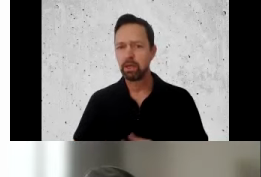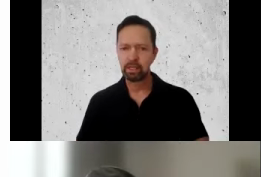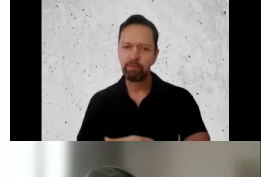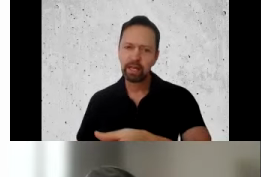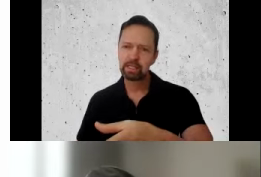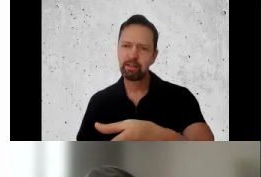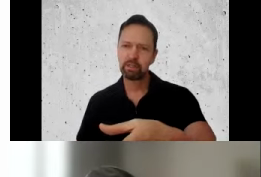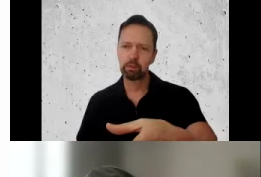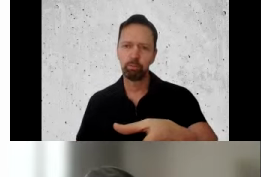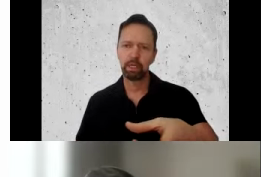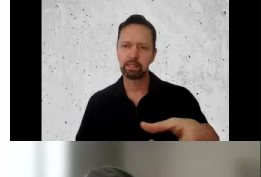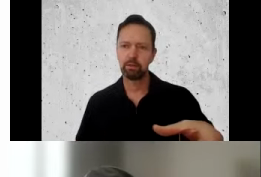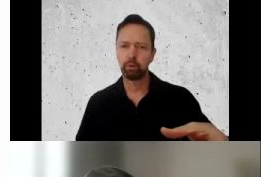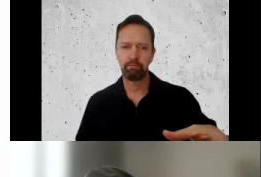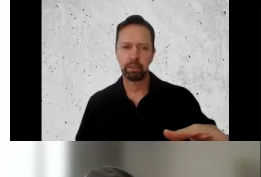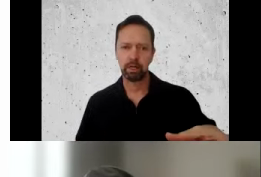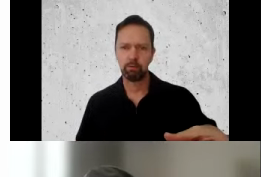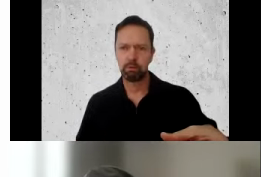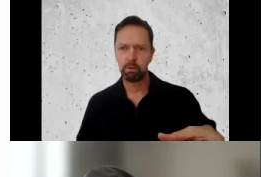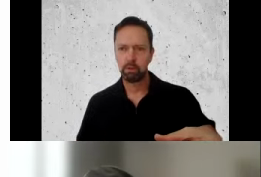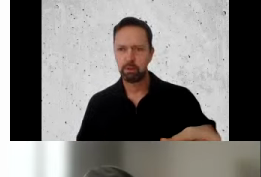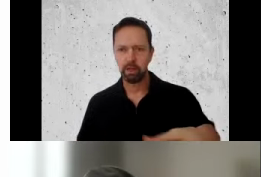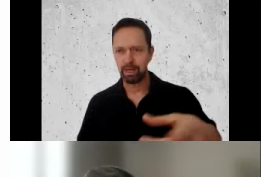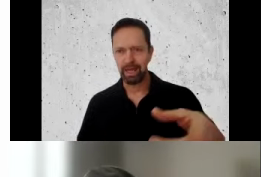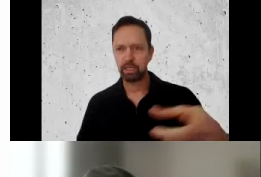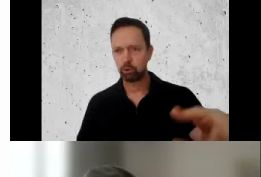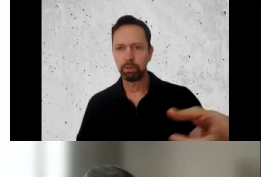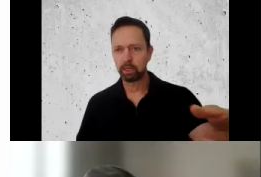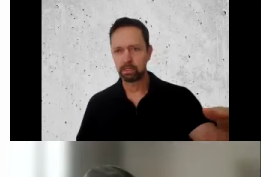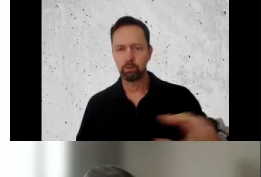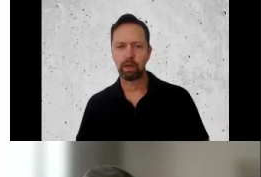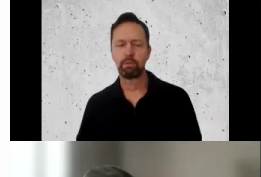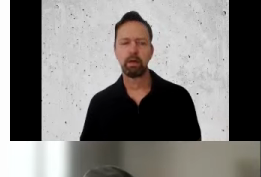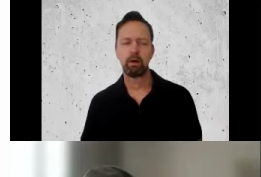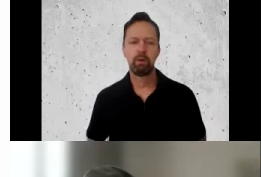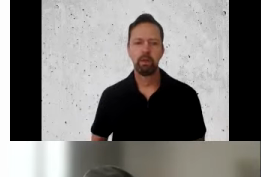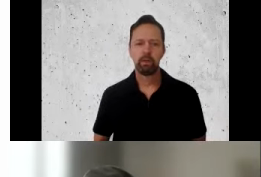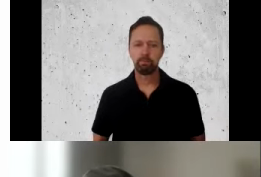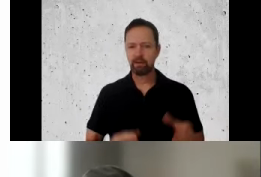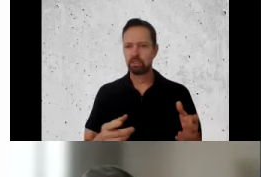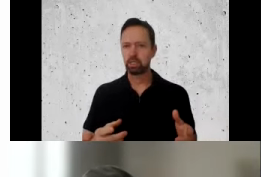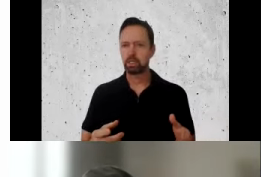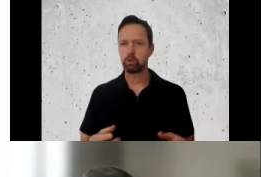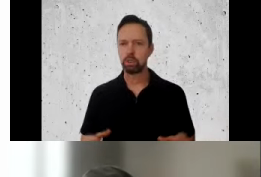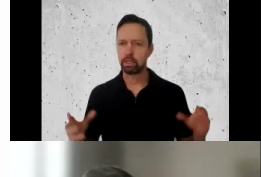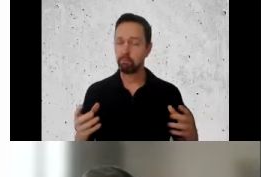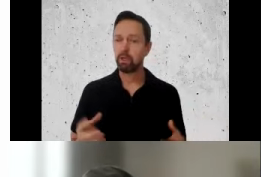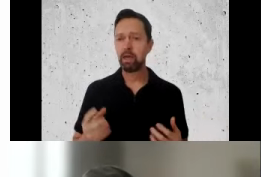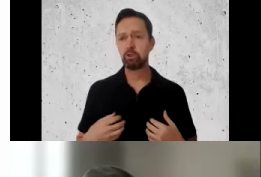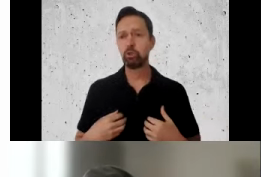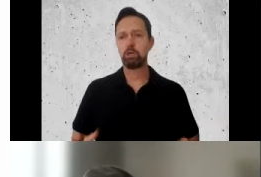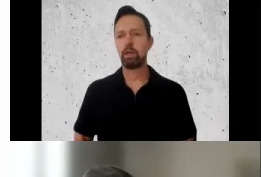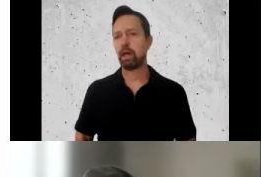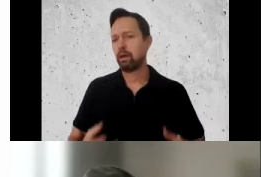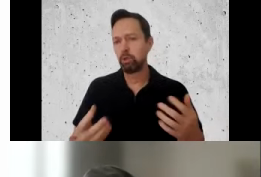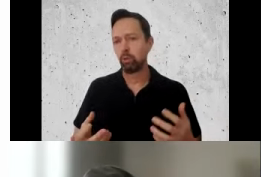sair. Sem falar que você está fazendo uma duplicação do capital, não, uma N duplicação do capital, não precisava de tantas torres. Né? E